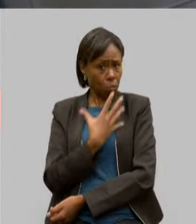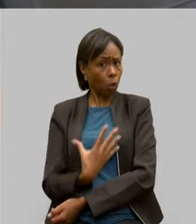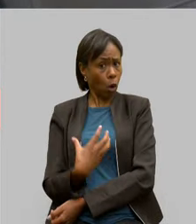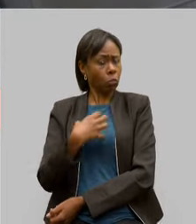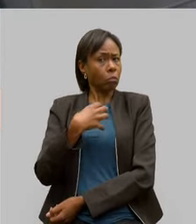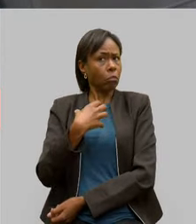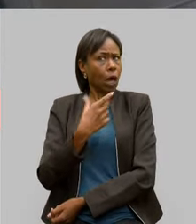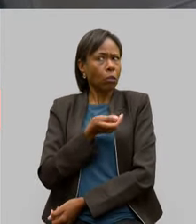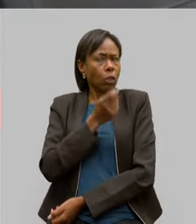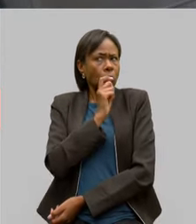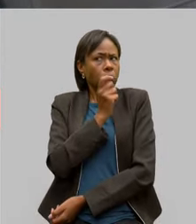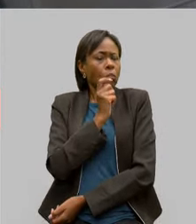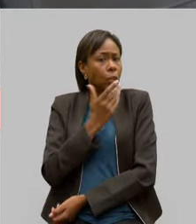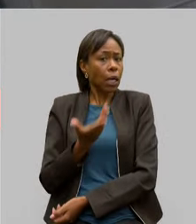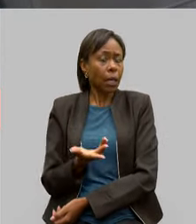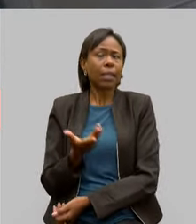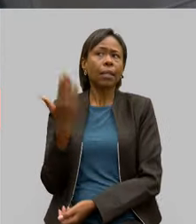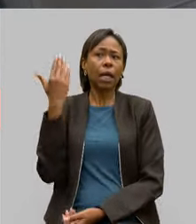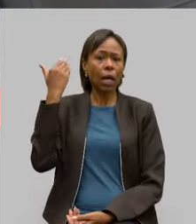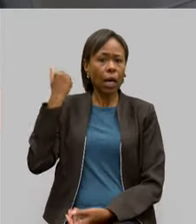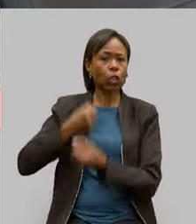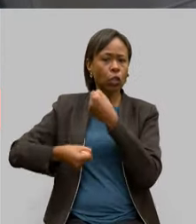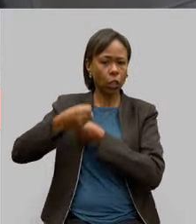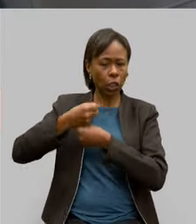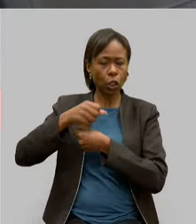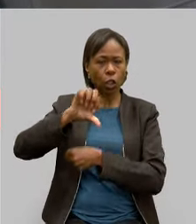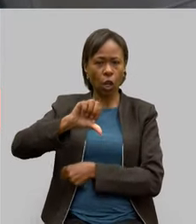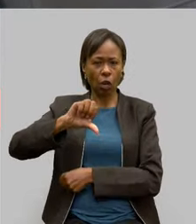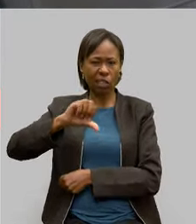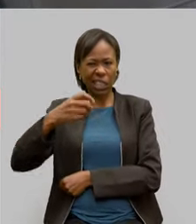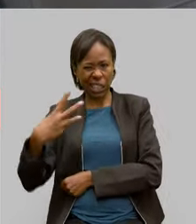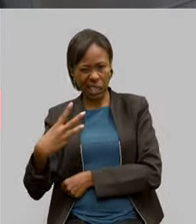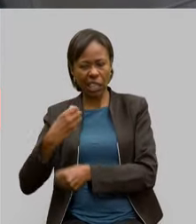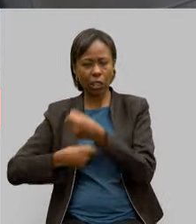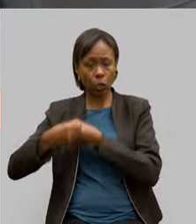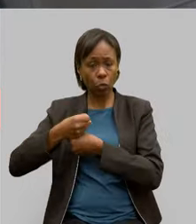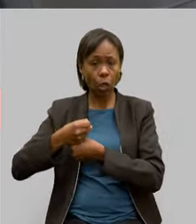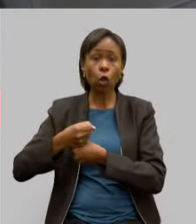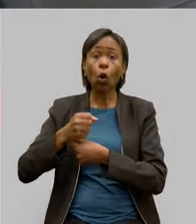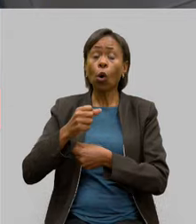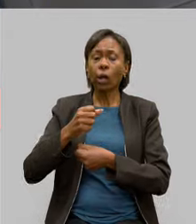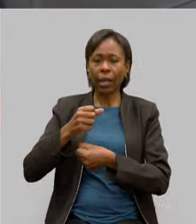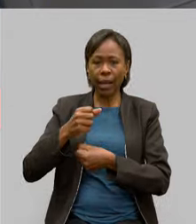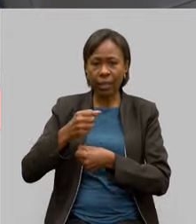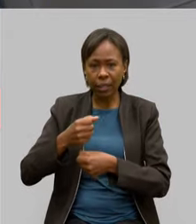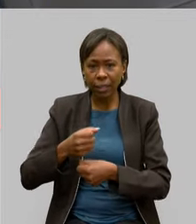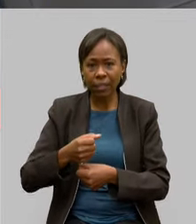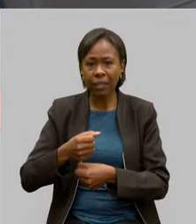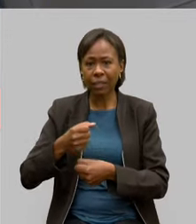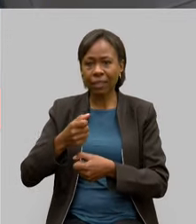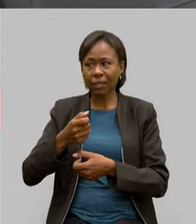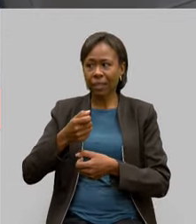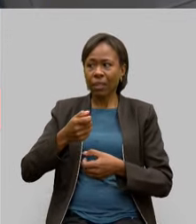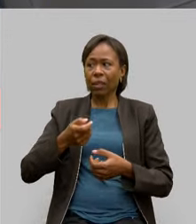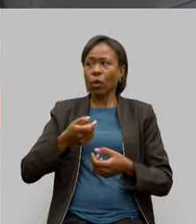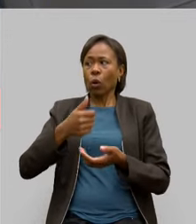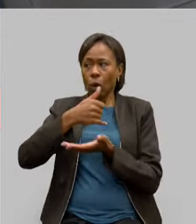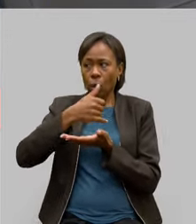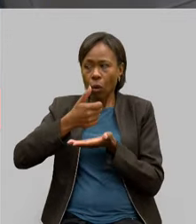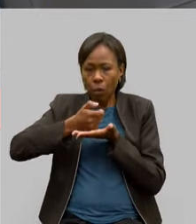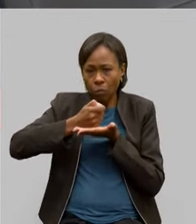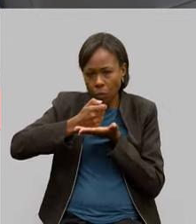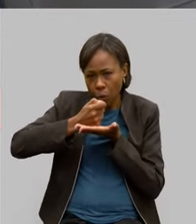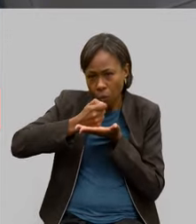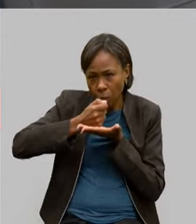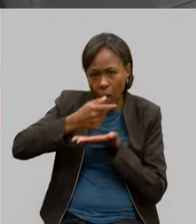maconha inclusive na década de 90 e 93 quando o craque começou a invadir Belo Horizonte a gente não sabia o que